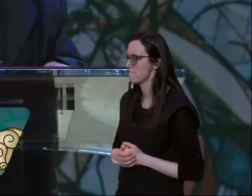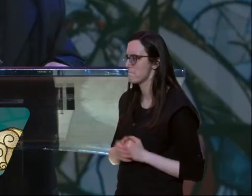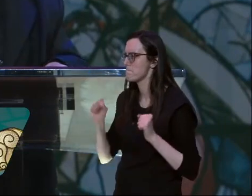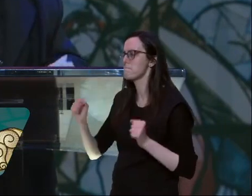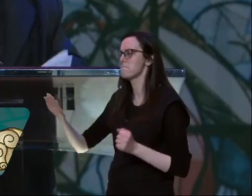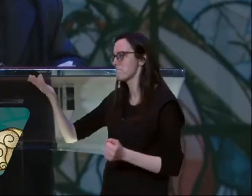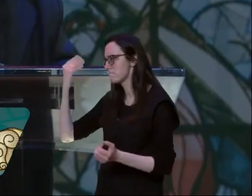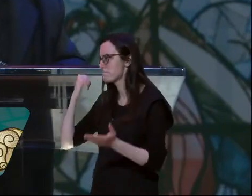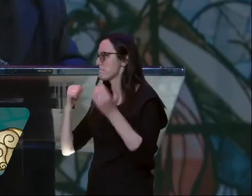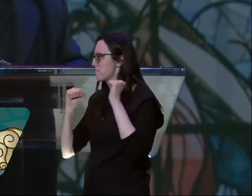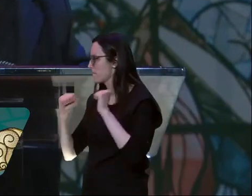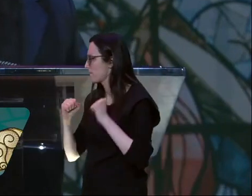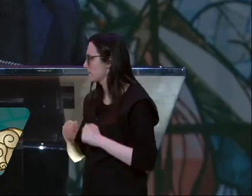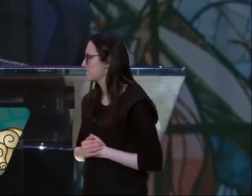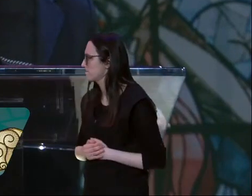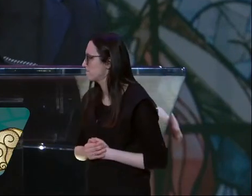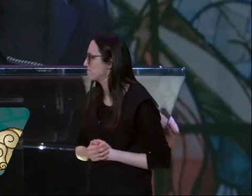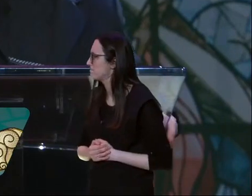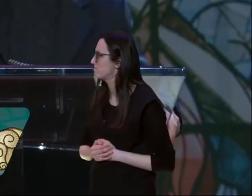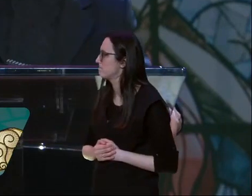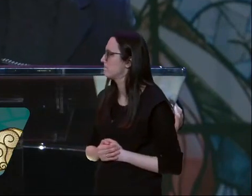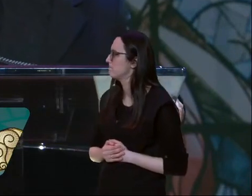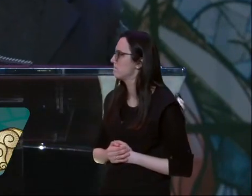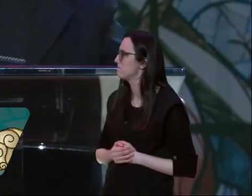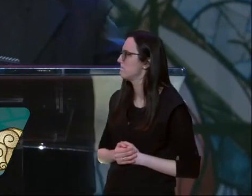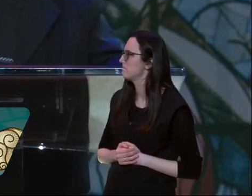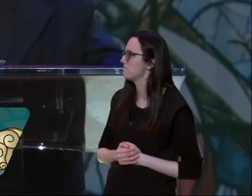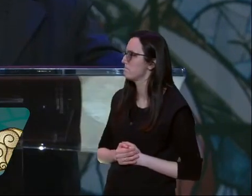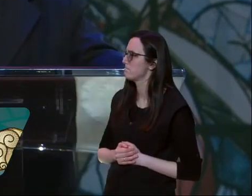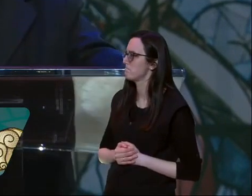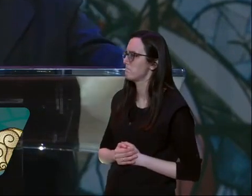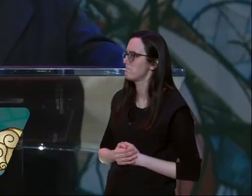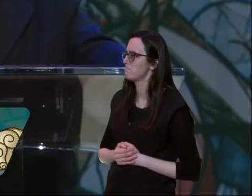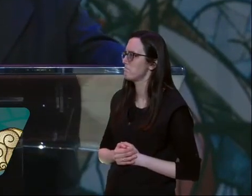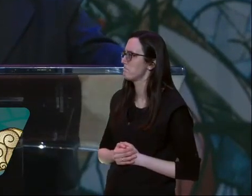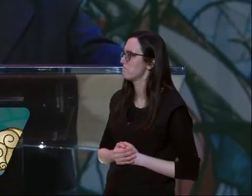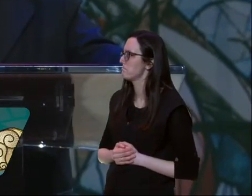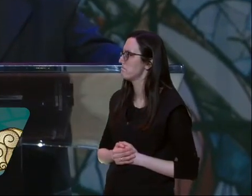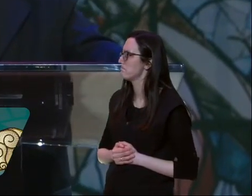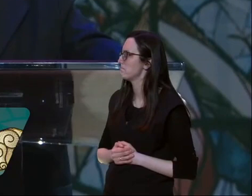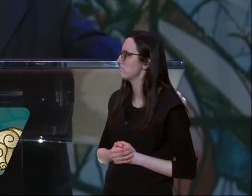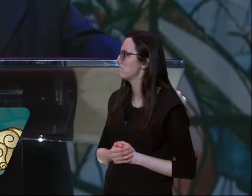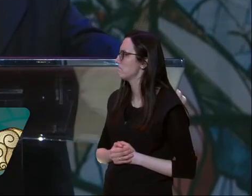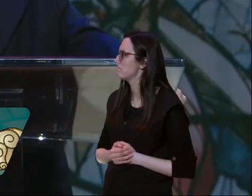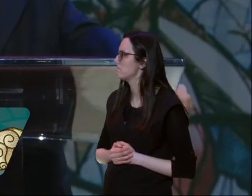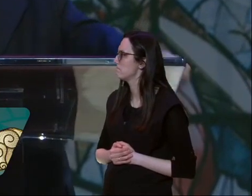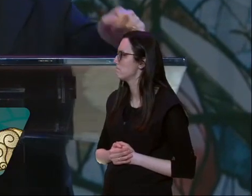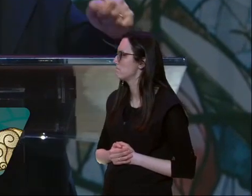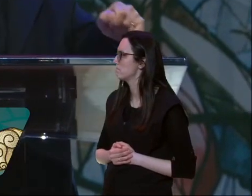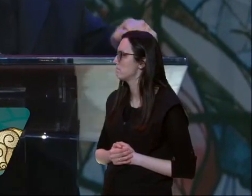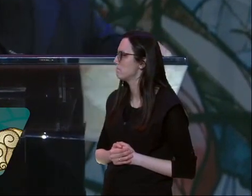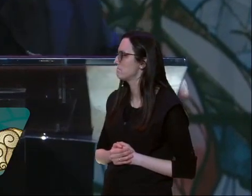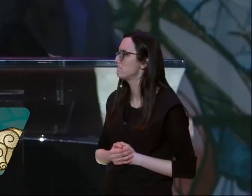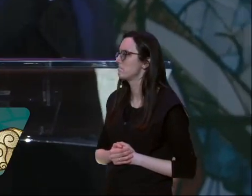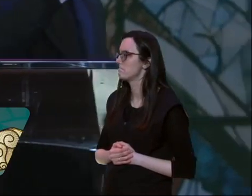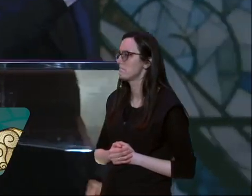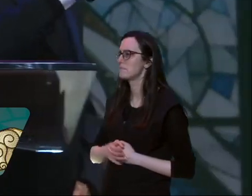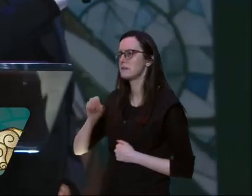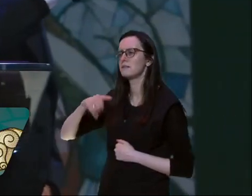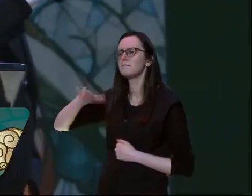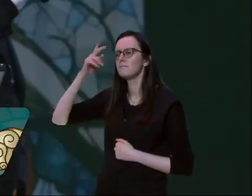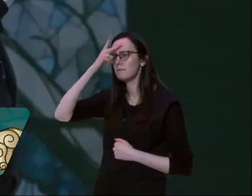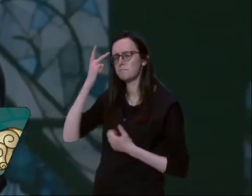vir, pode vir. Mais alguém que deseja receber Jesus nesta noite